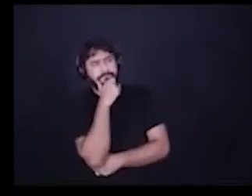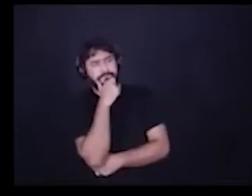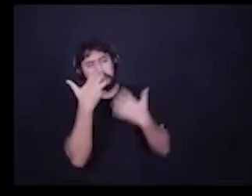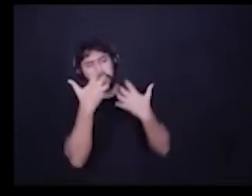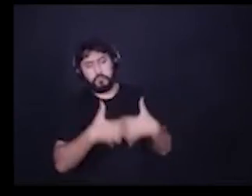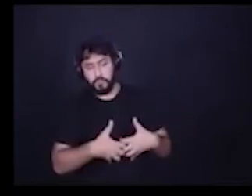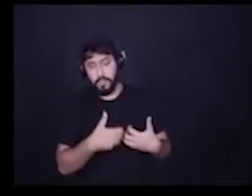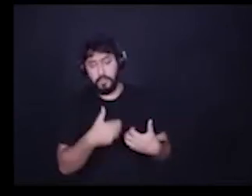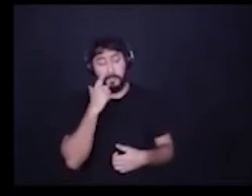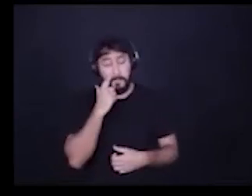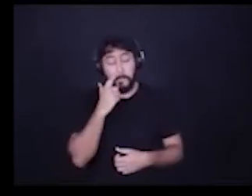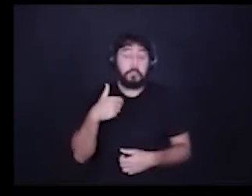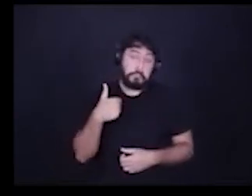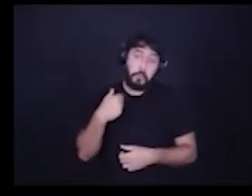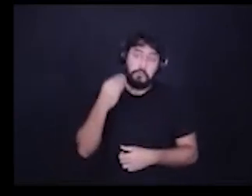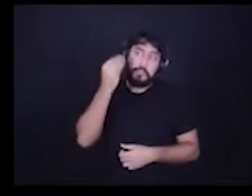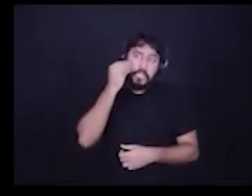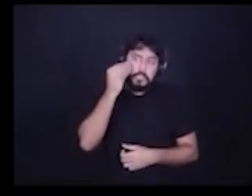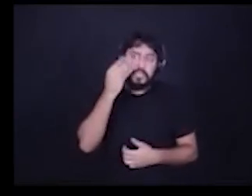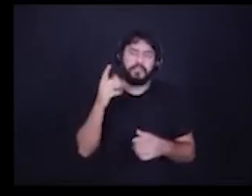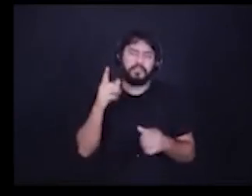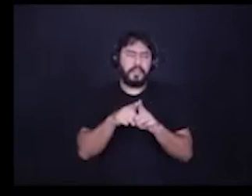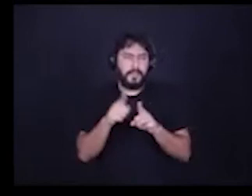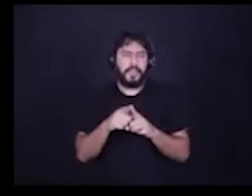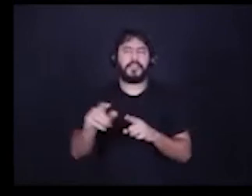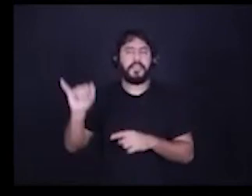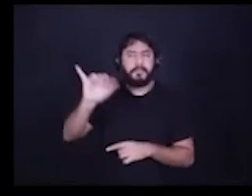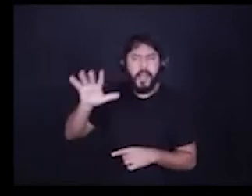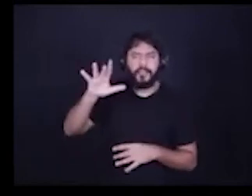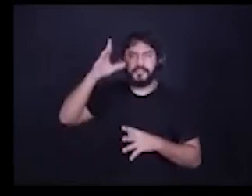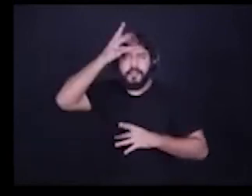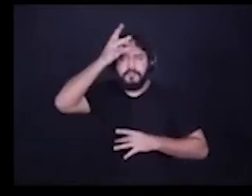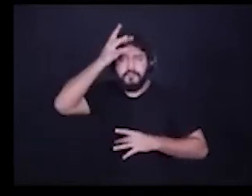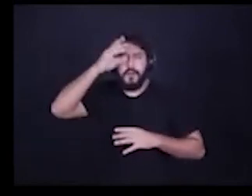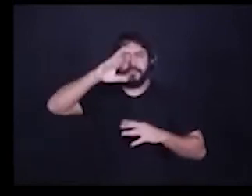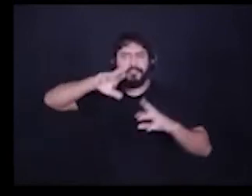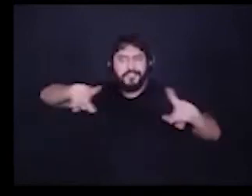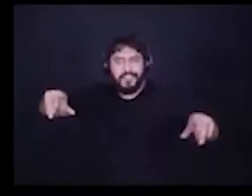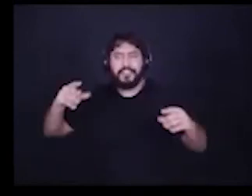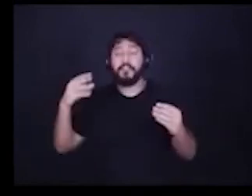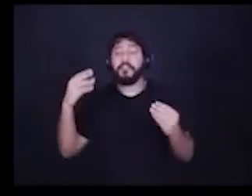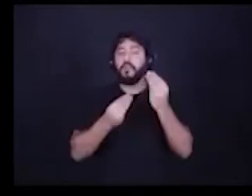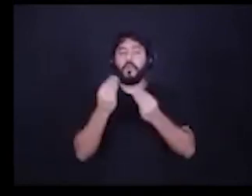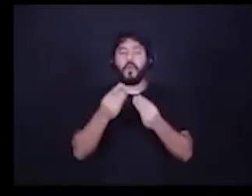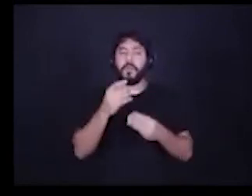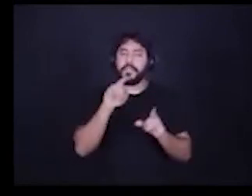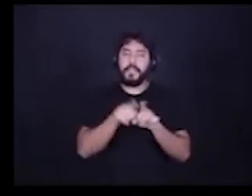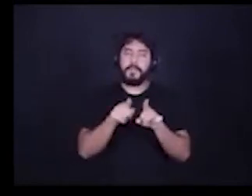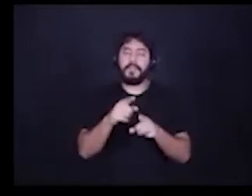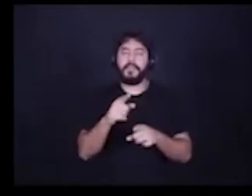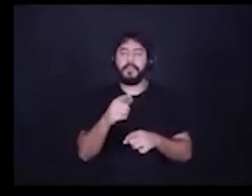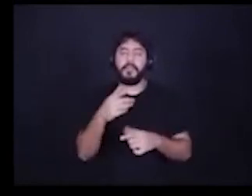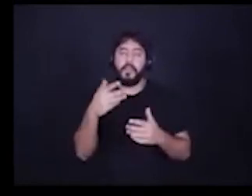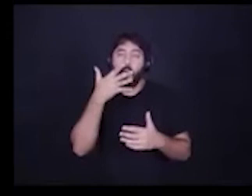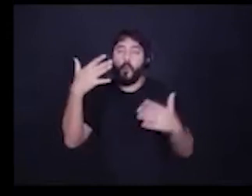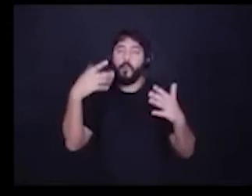E aí fui testando, então, de novo, essa coisa das diferentes imagens, das diferentes performances, como é que eu trazia aquelas cores que eram as cores do espaço tipográfico, que